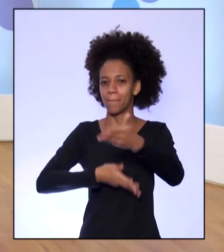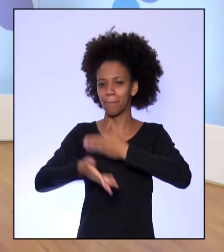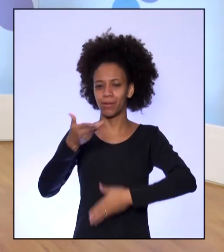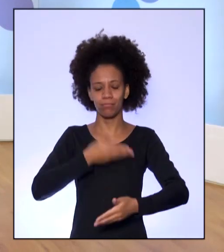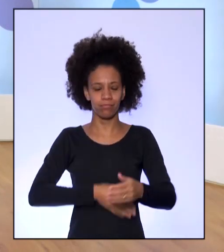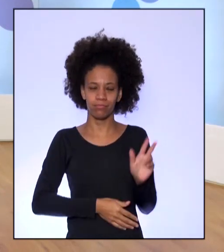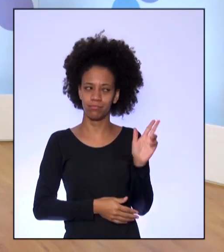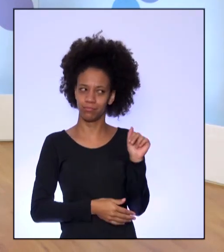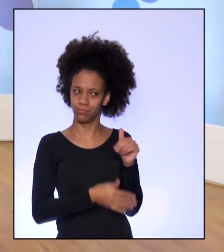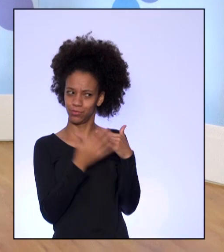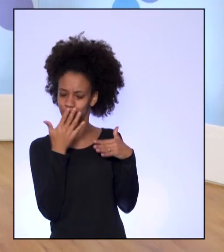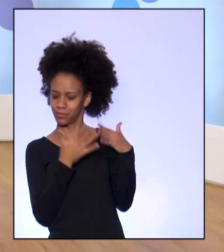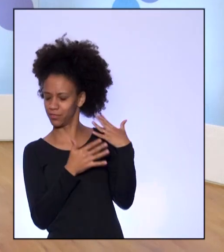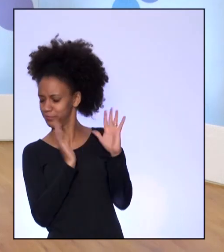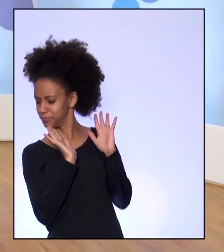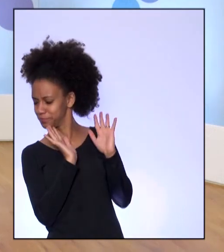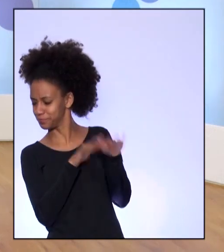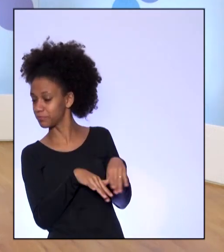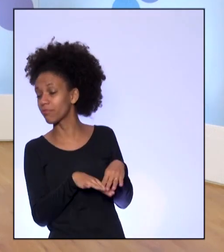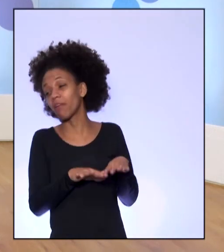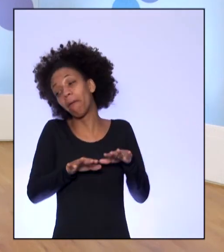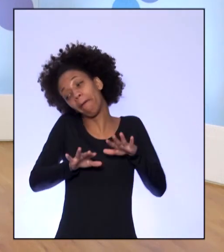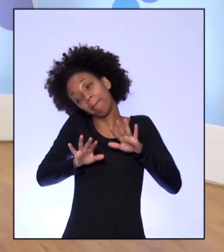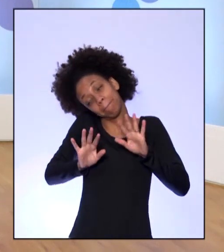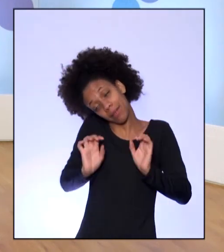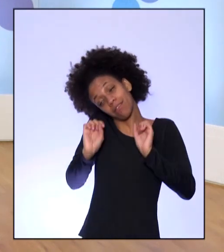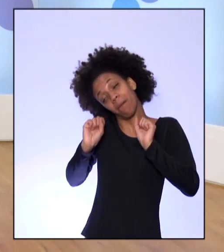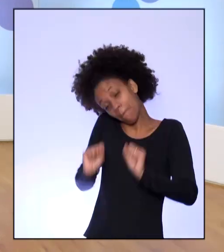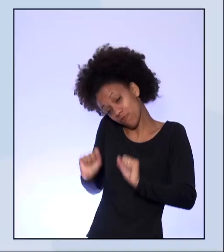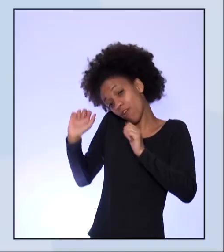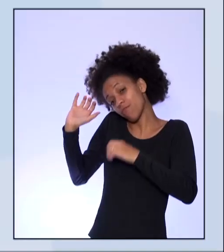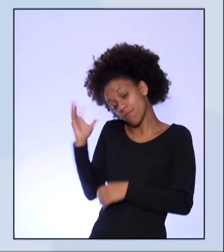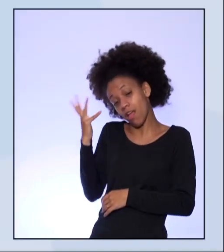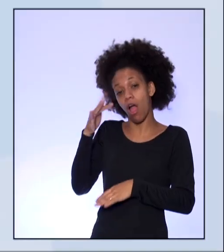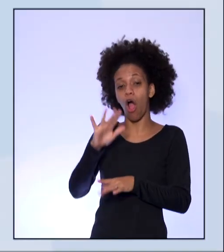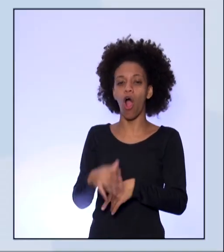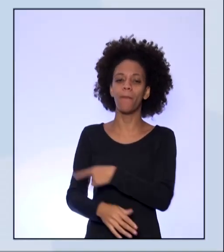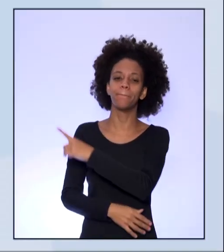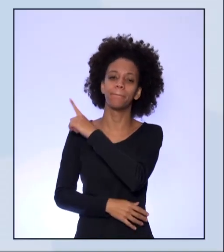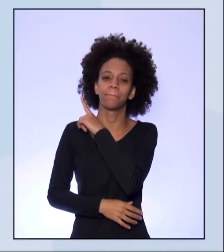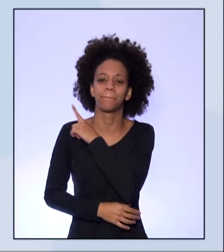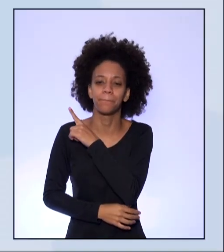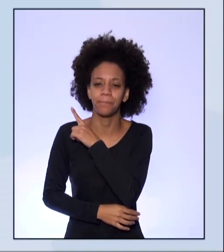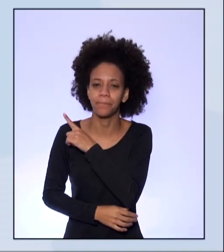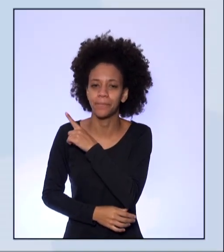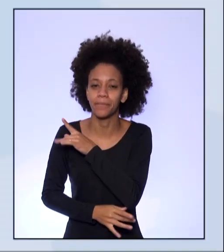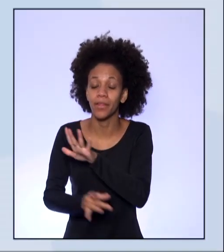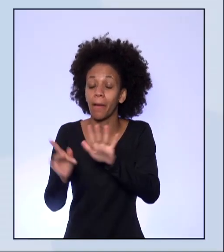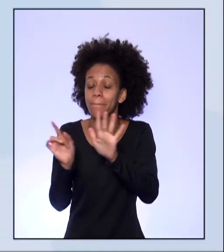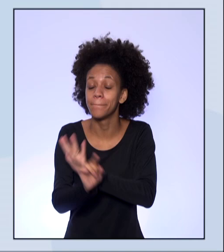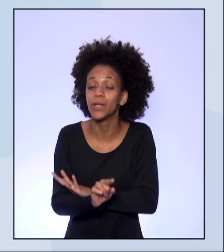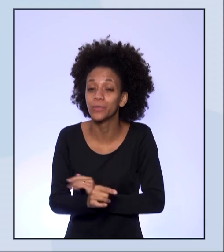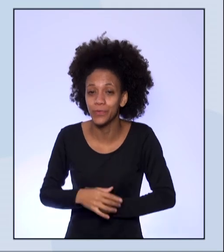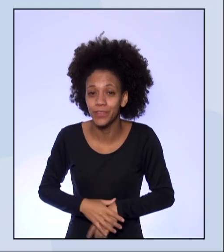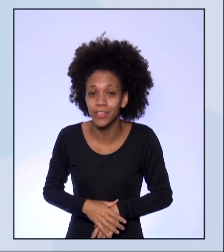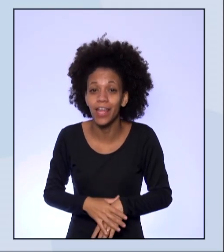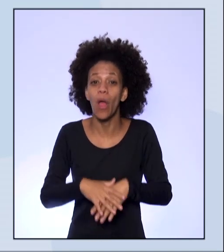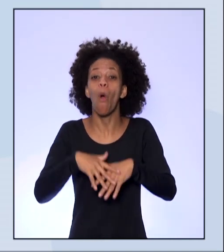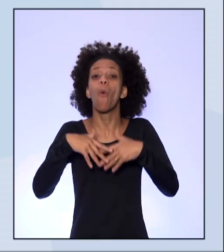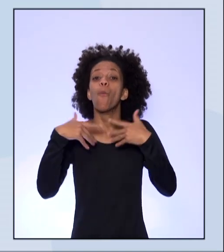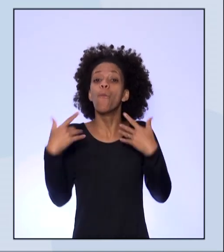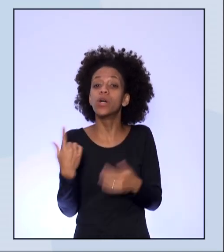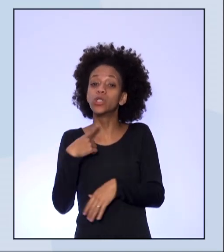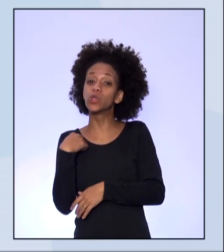essas coisas, mas né? pode acontecer. Olha só. O próximo slide da gente faz justamente essa pergunta. E quando